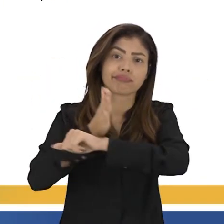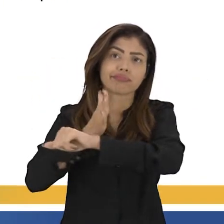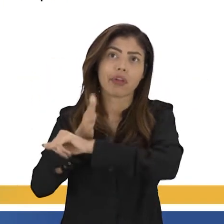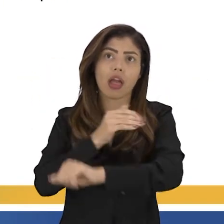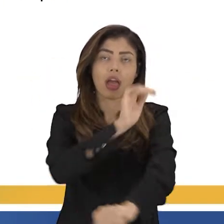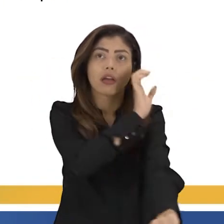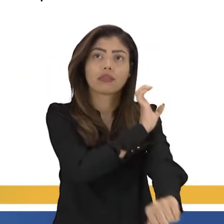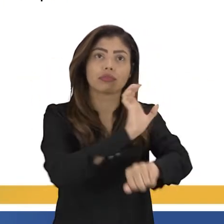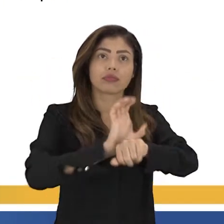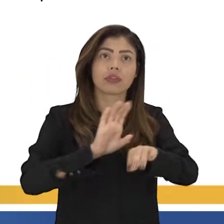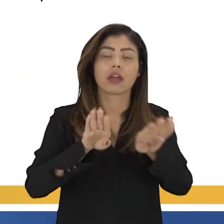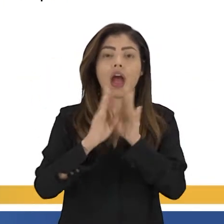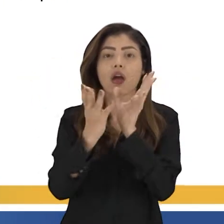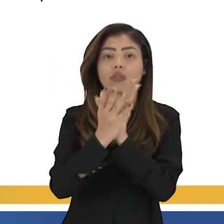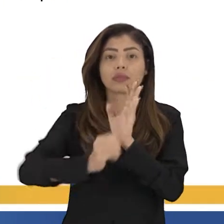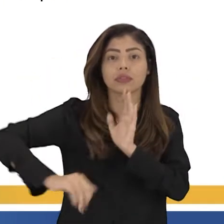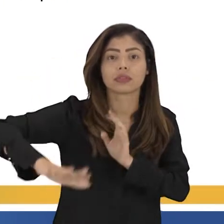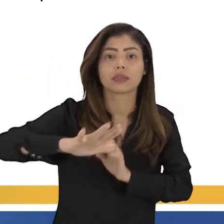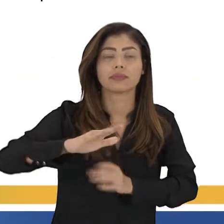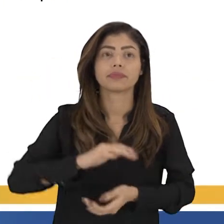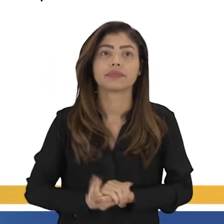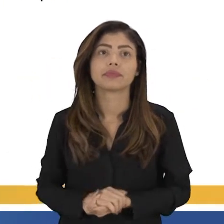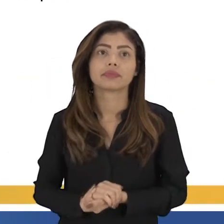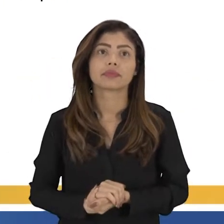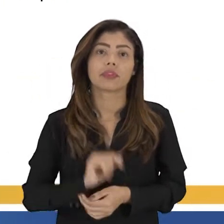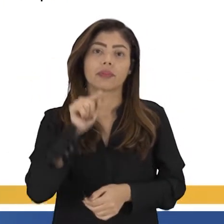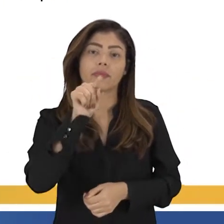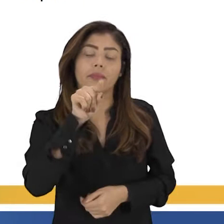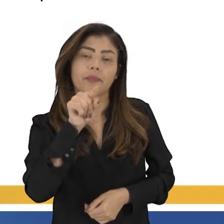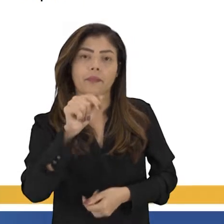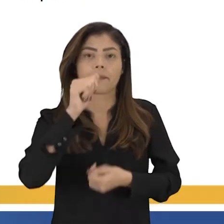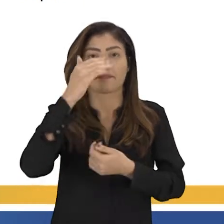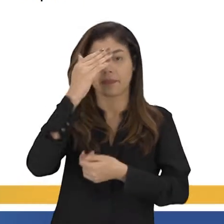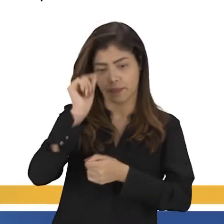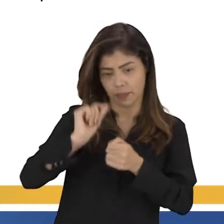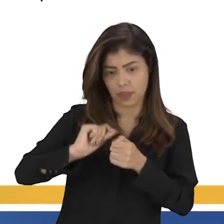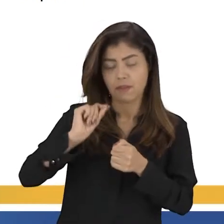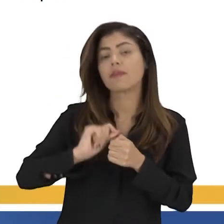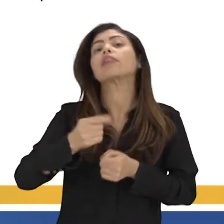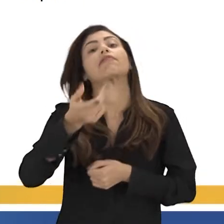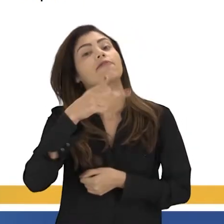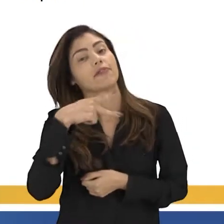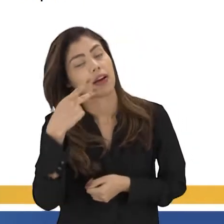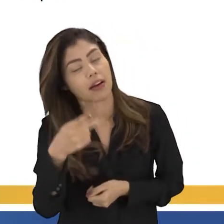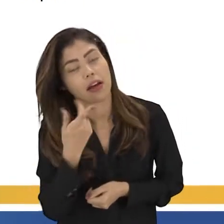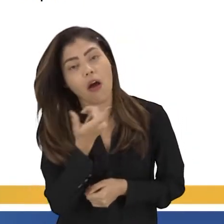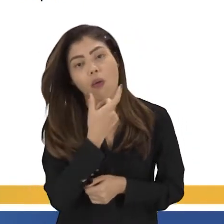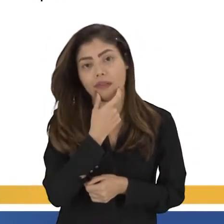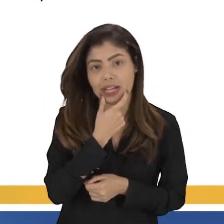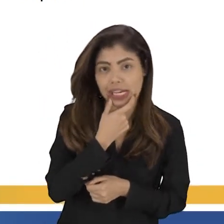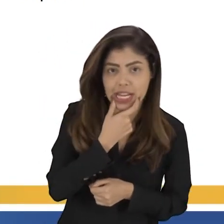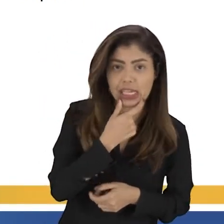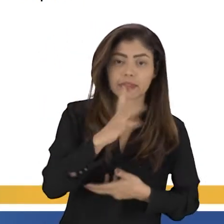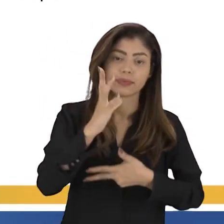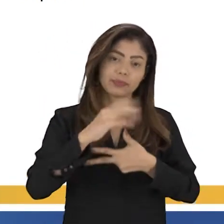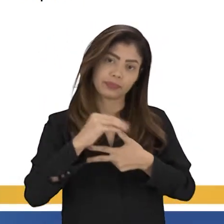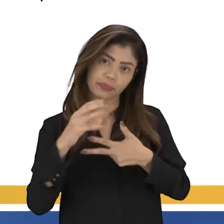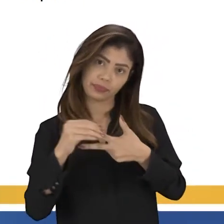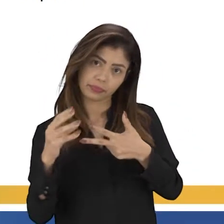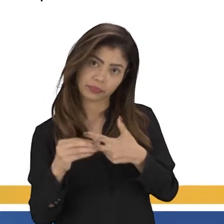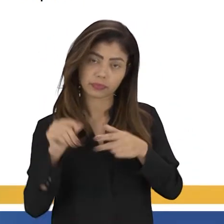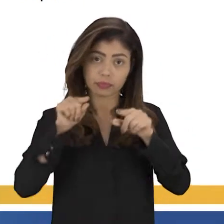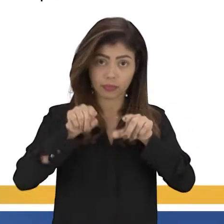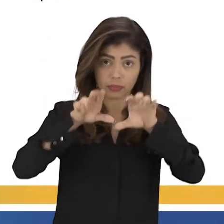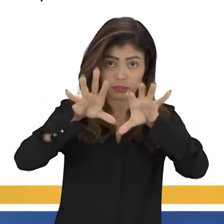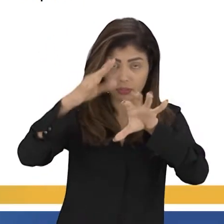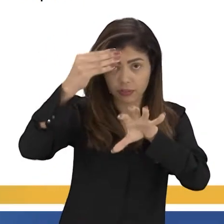outras culturas e grupos sociais. Então, você que fala, você que domina o inglês no Enem, você tem que